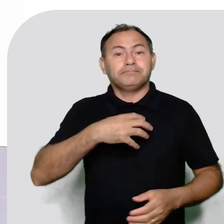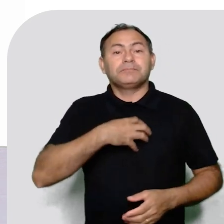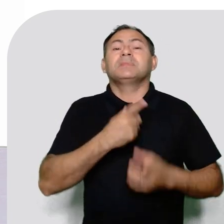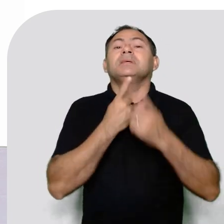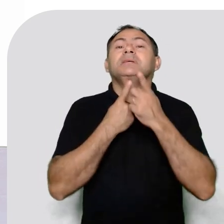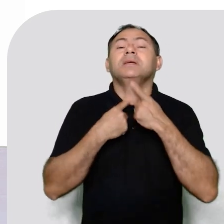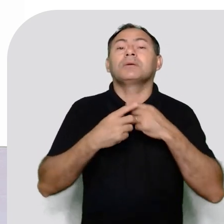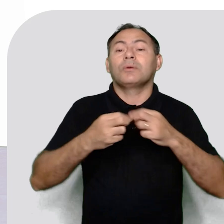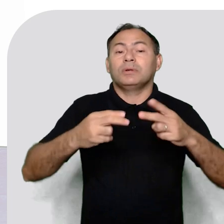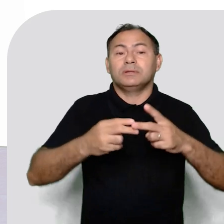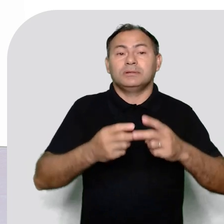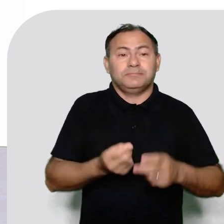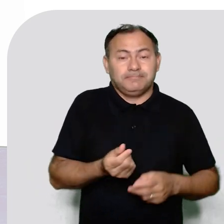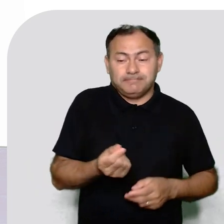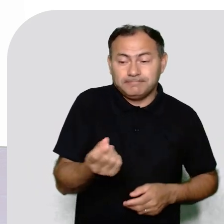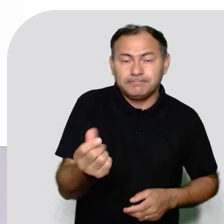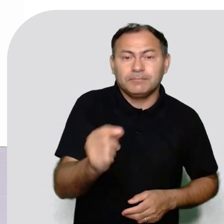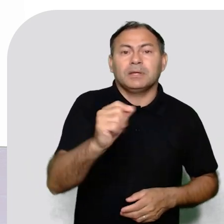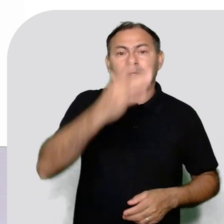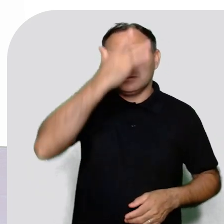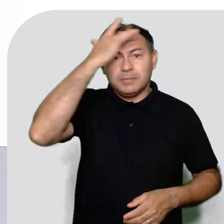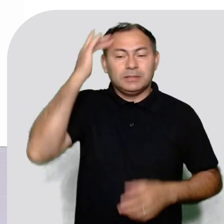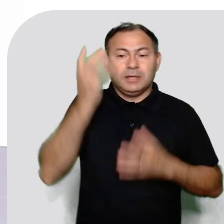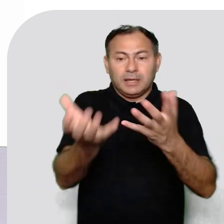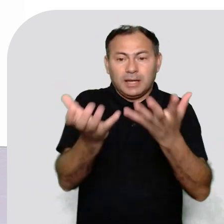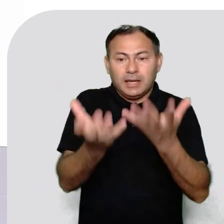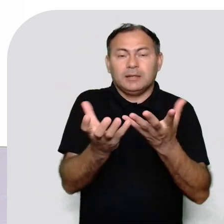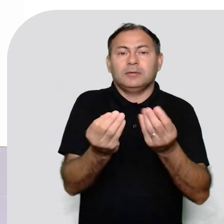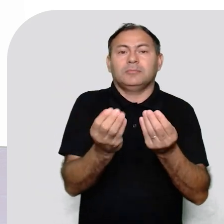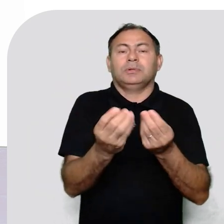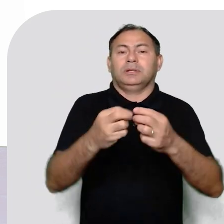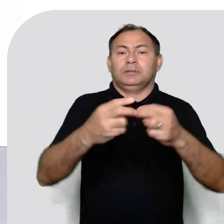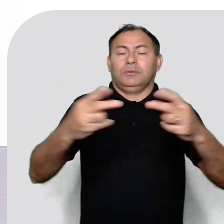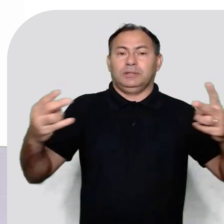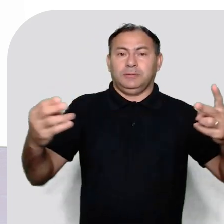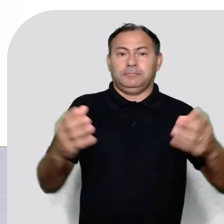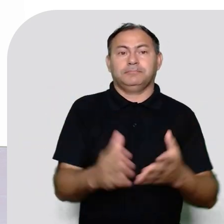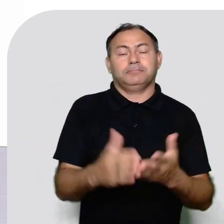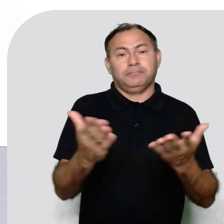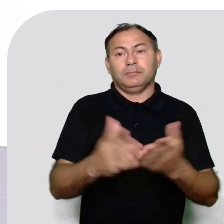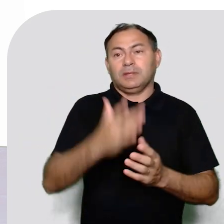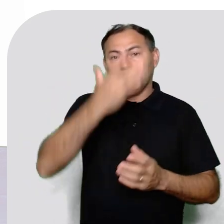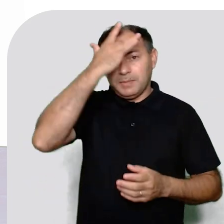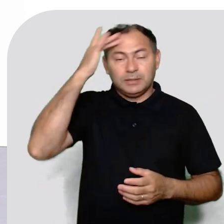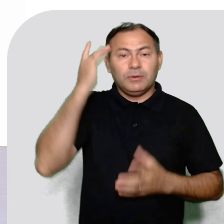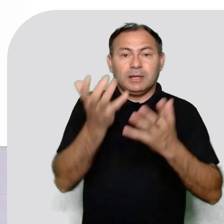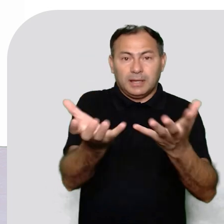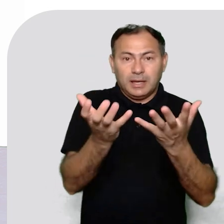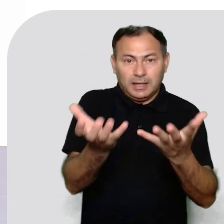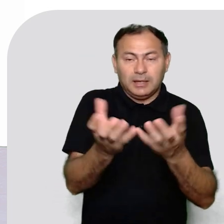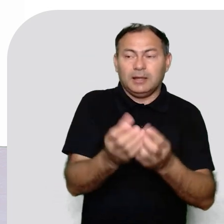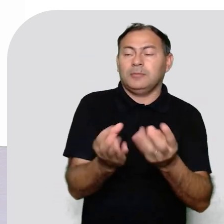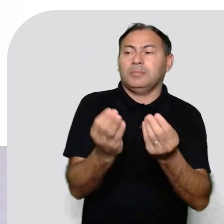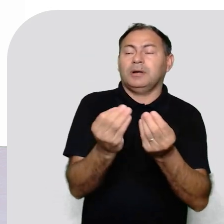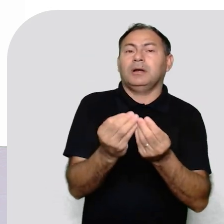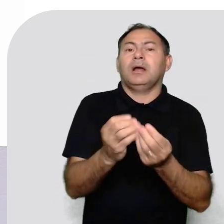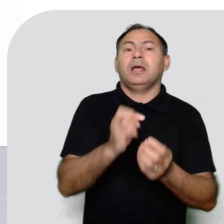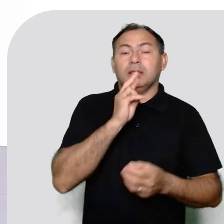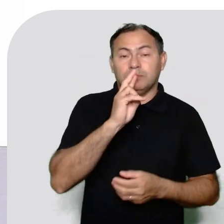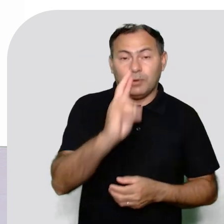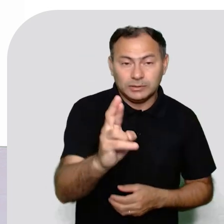sentir desejo de algo infinito que o homem busca tantas coisas, que o homem busca